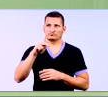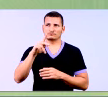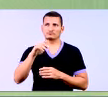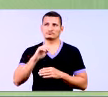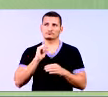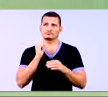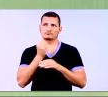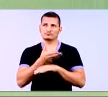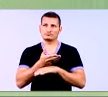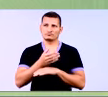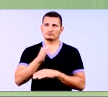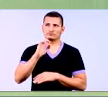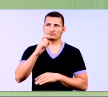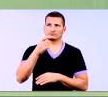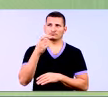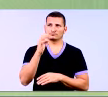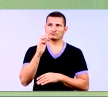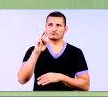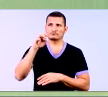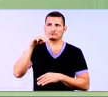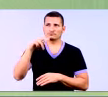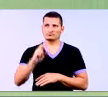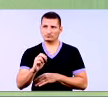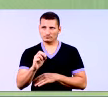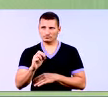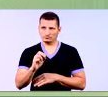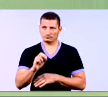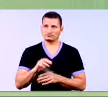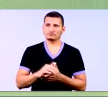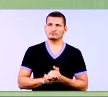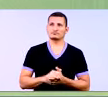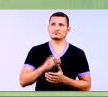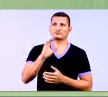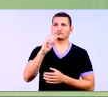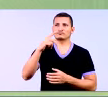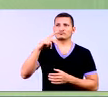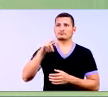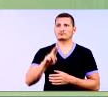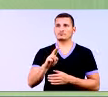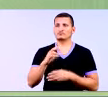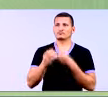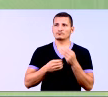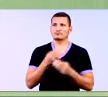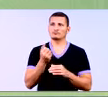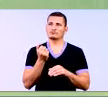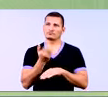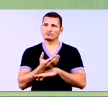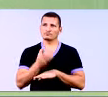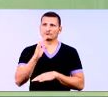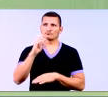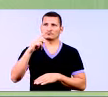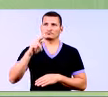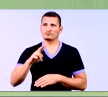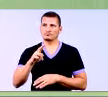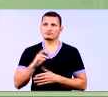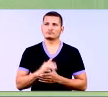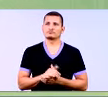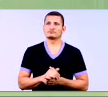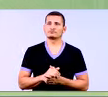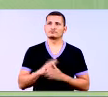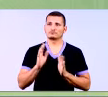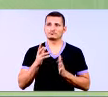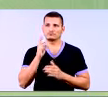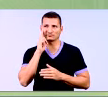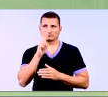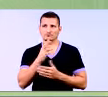clock externo do processador. Fábio, como assim clock externo do processador? A gente já